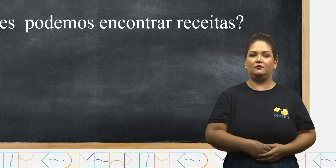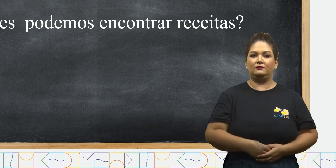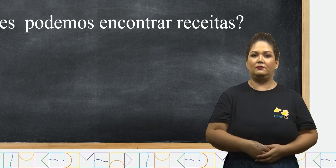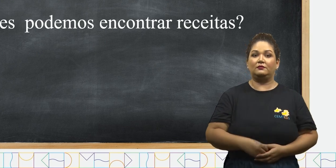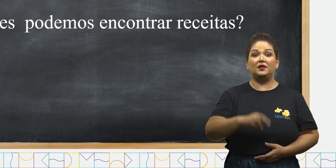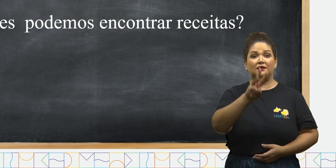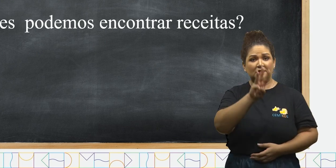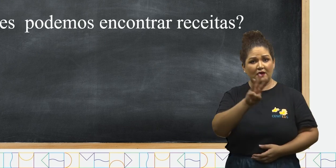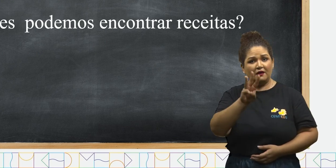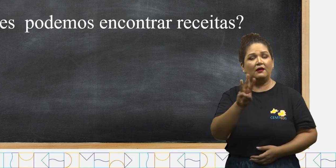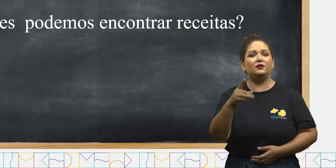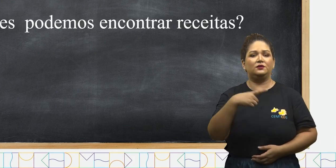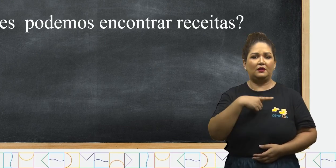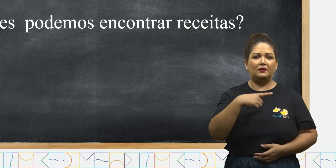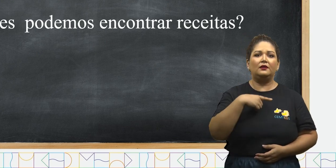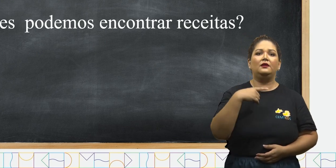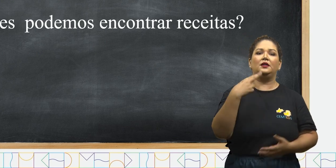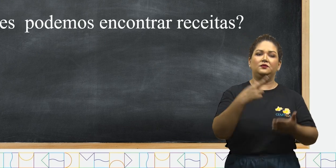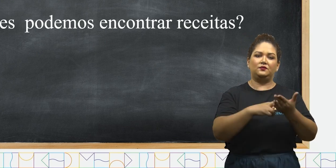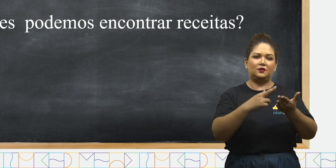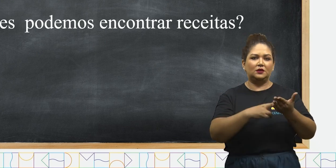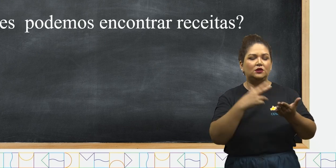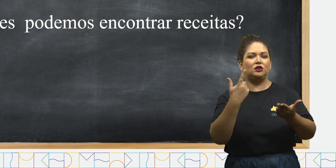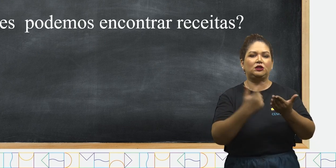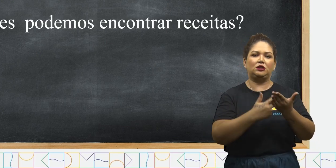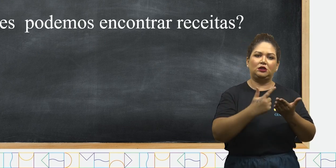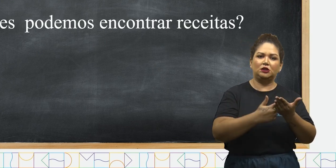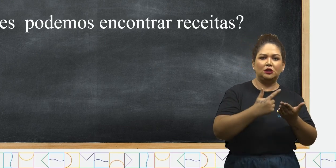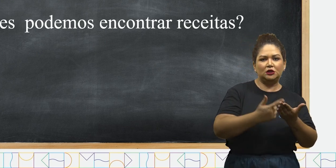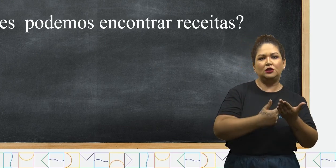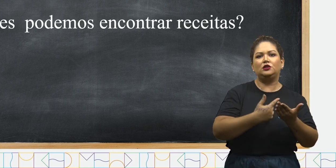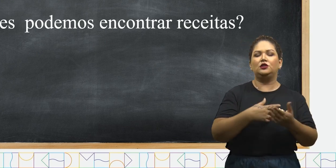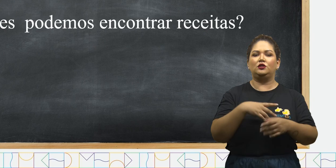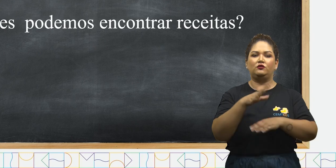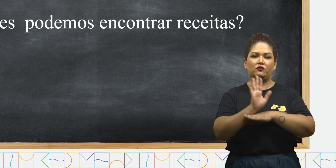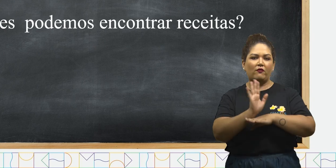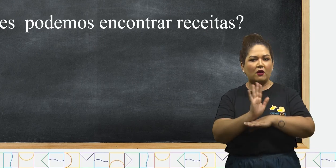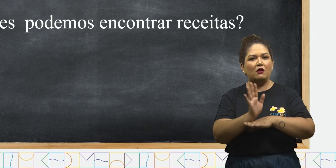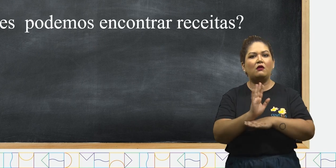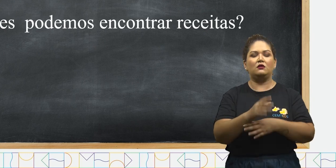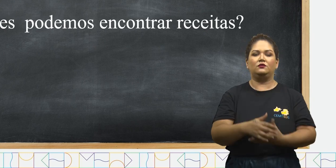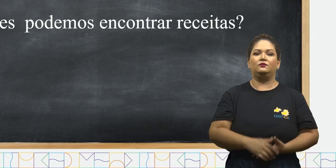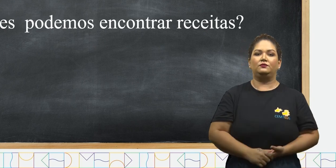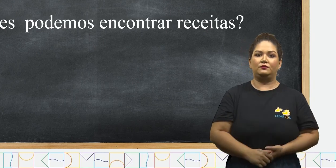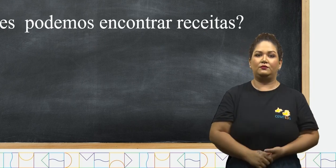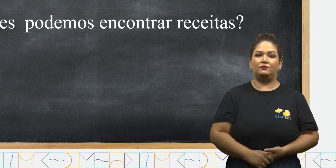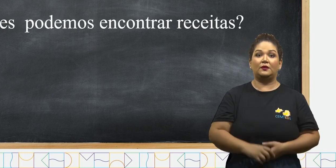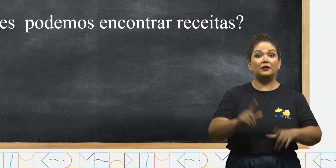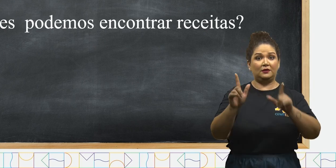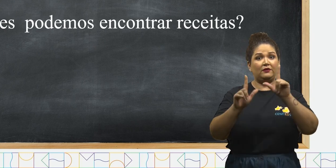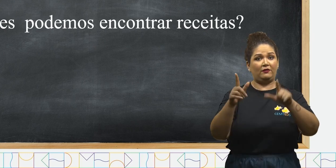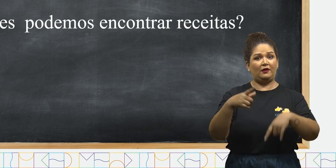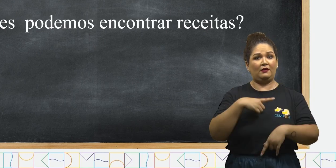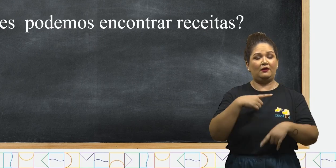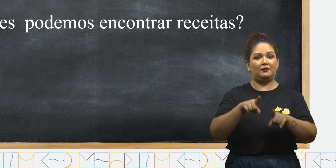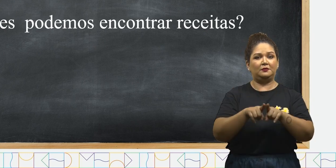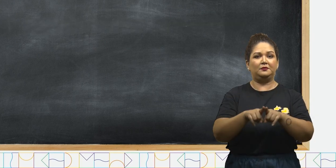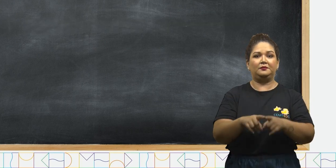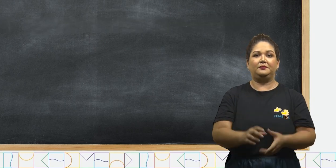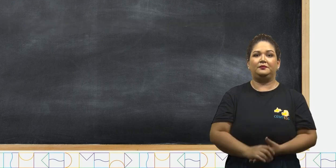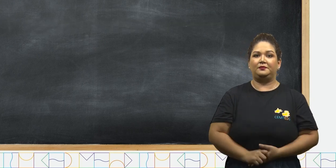Sites, revistas, livros, blogs e vídeos culinários e até programas de